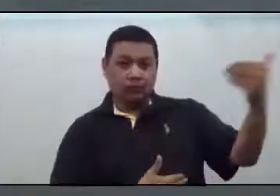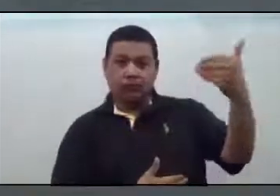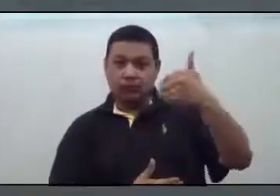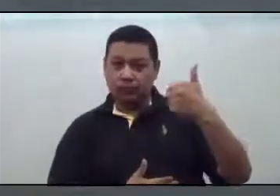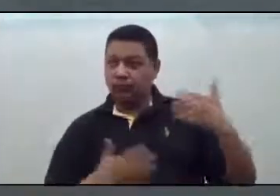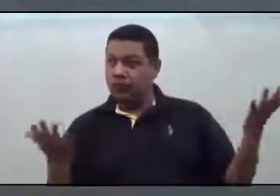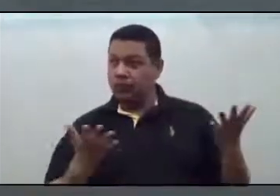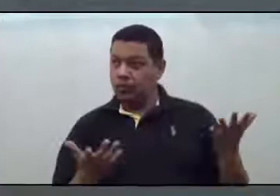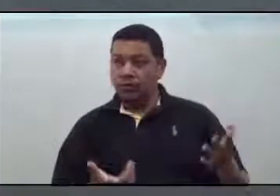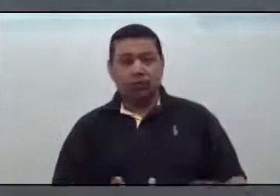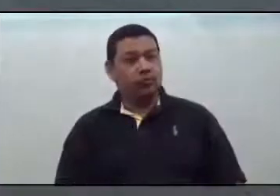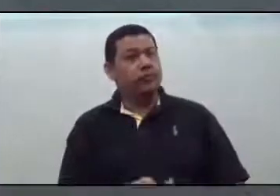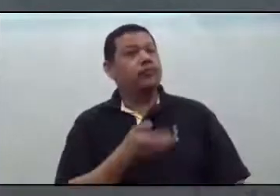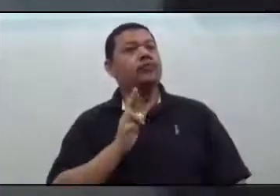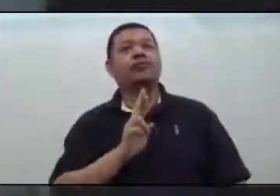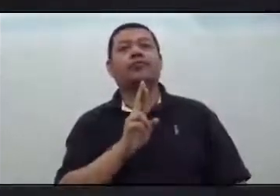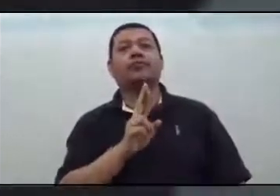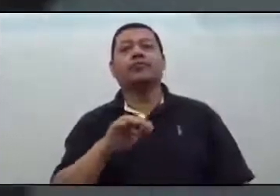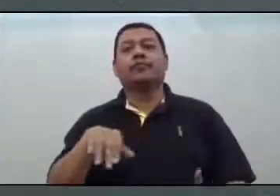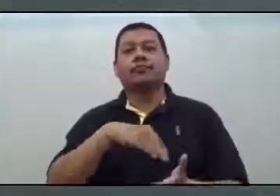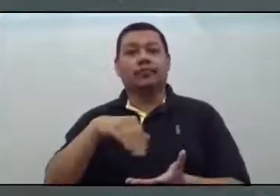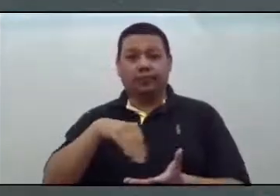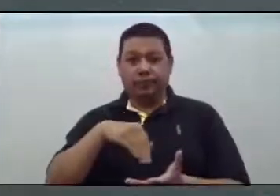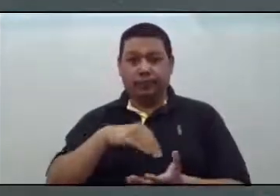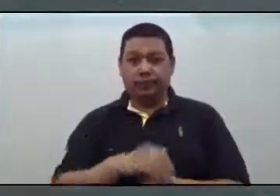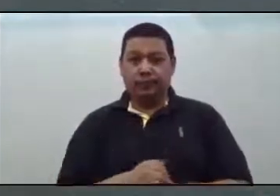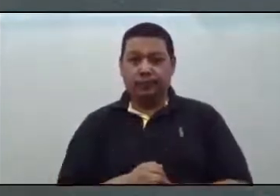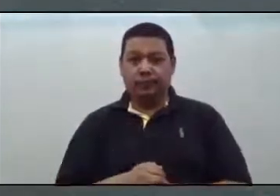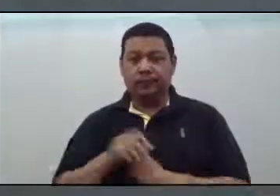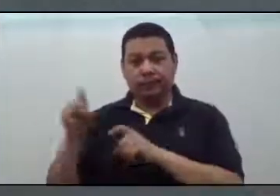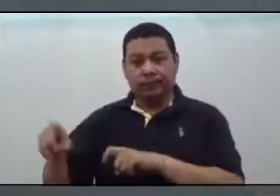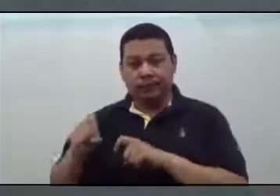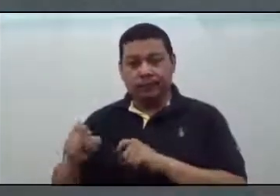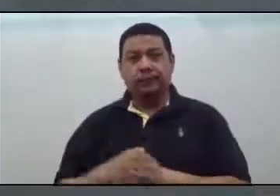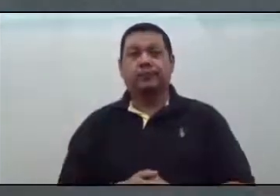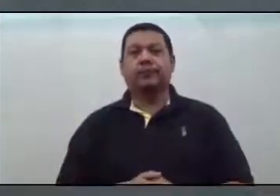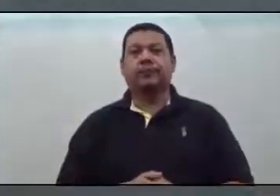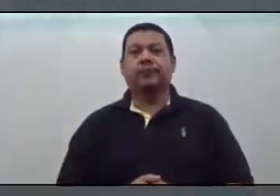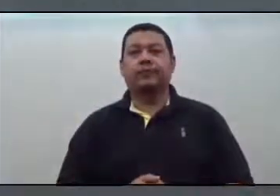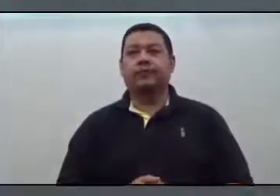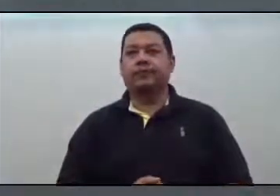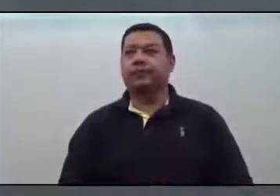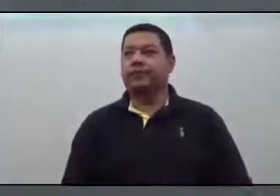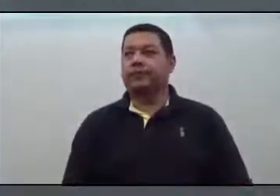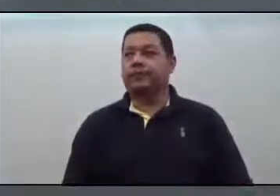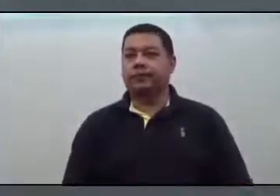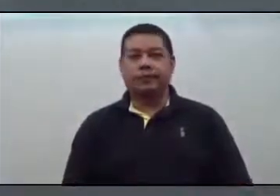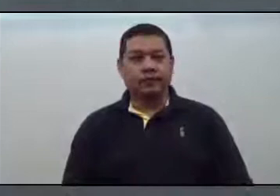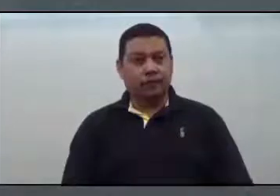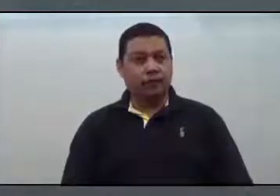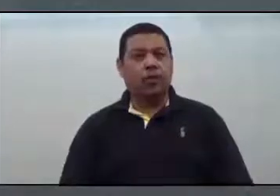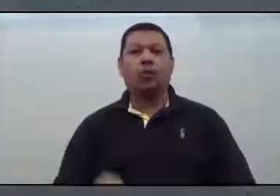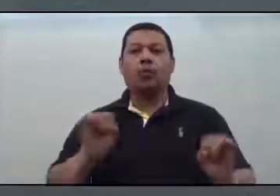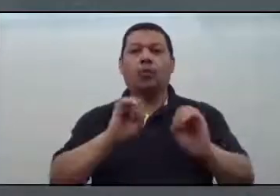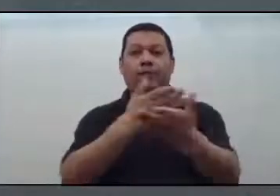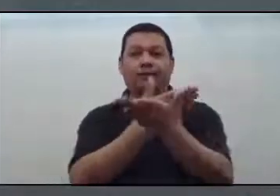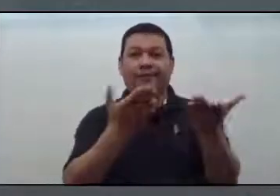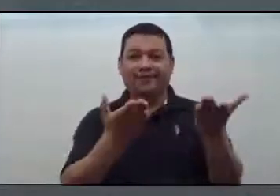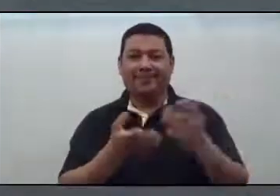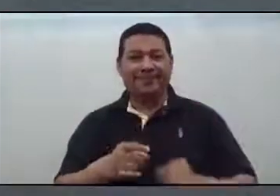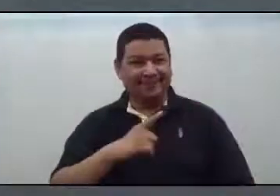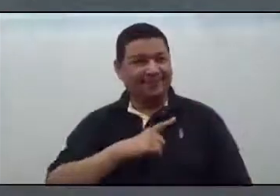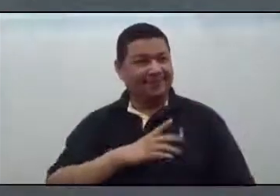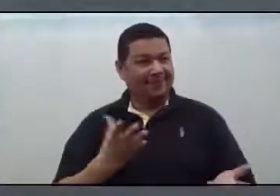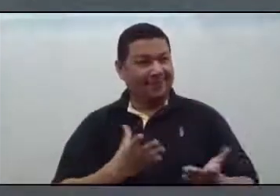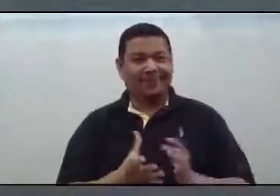do secretário adjunto da Secretaria de Agricultura do município de Cacoal, o senhor Isaílton. Cumprimento a todos, visitantes da